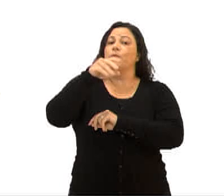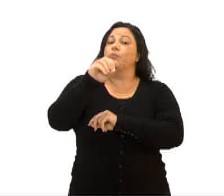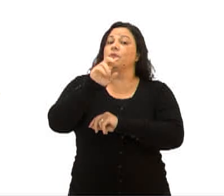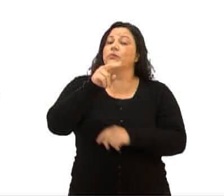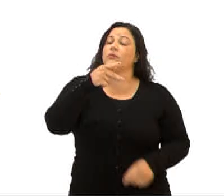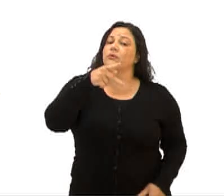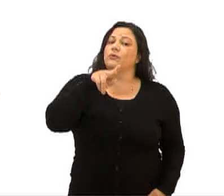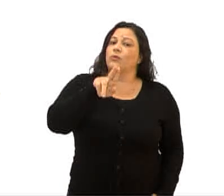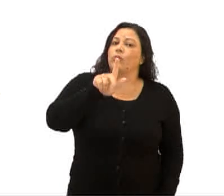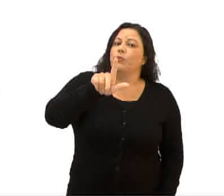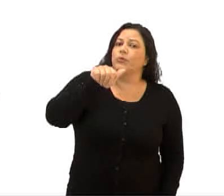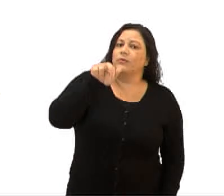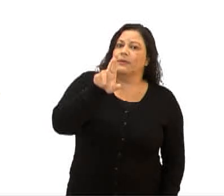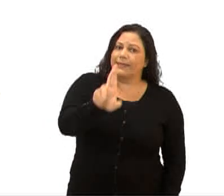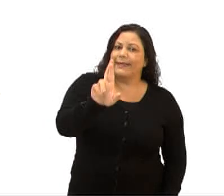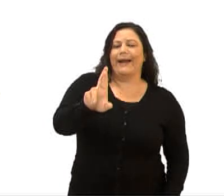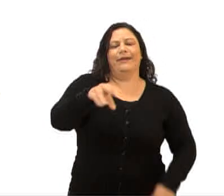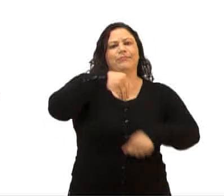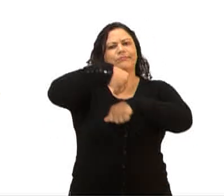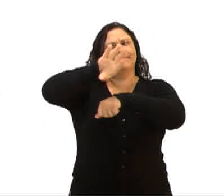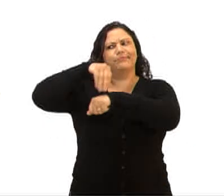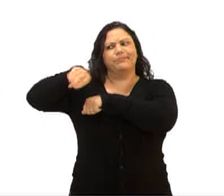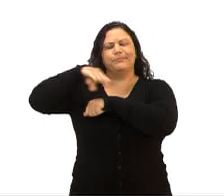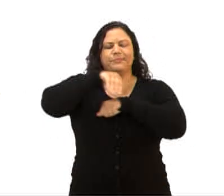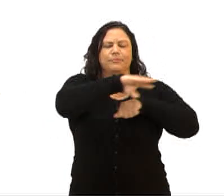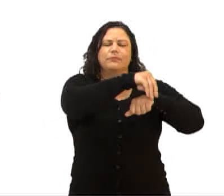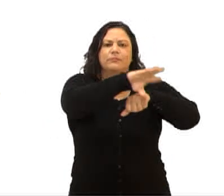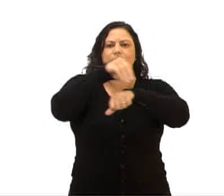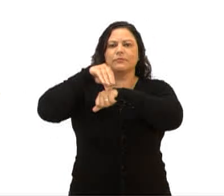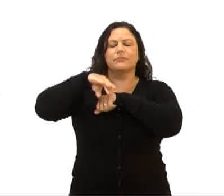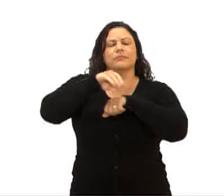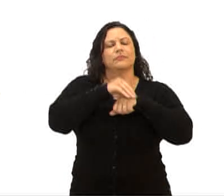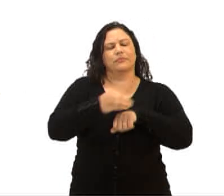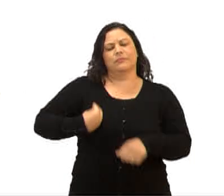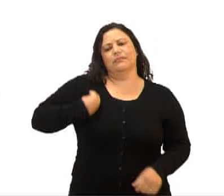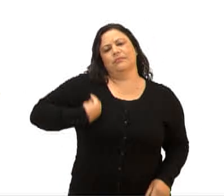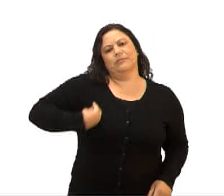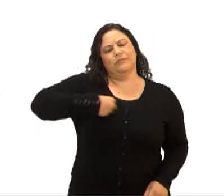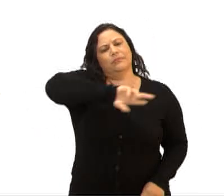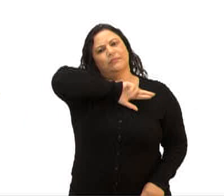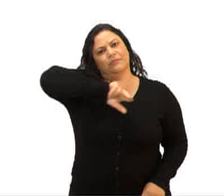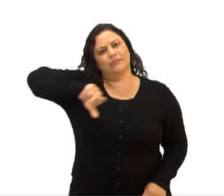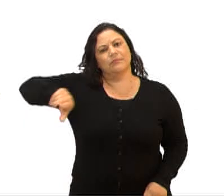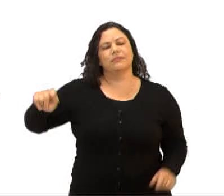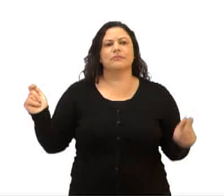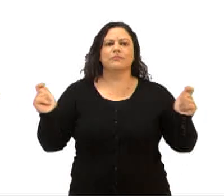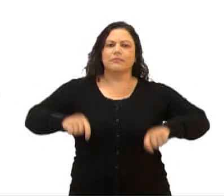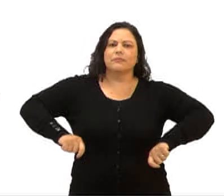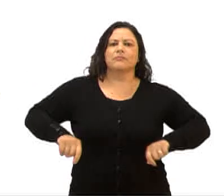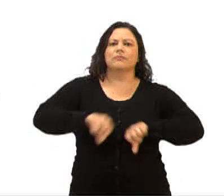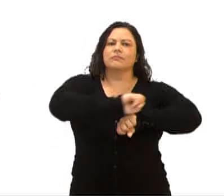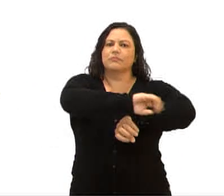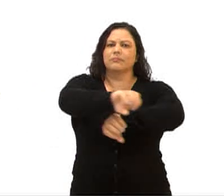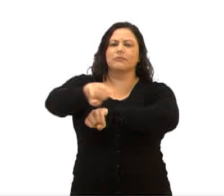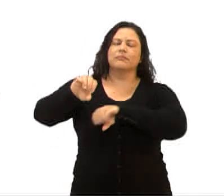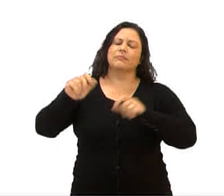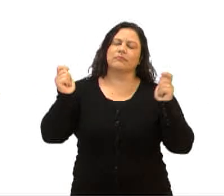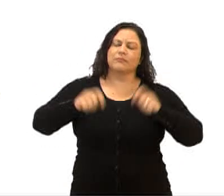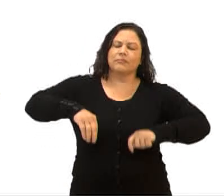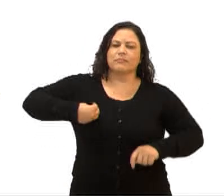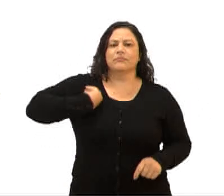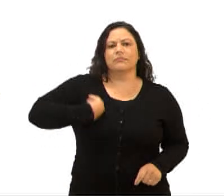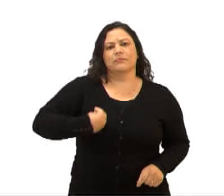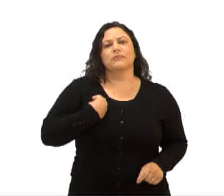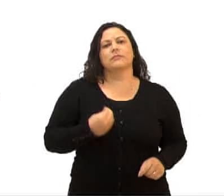populares que transmitem conhecimento comuns sobre a vida. Sempre traz ali um ensinamento, né? Muitos